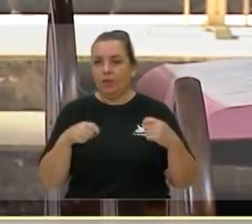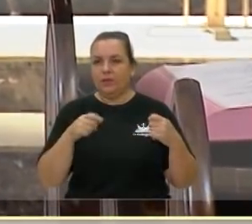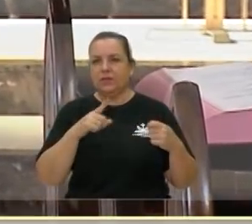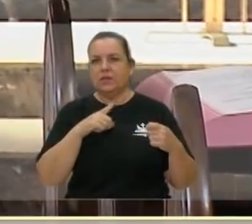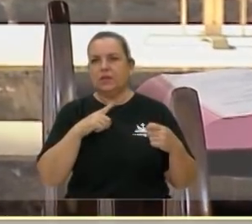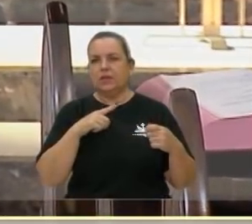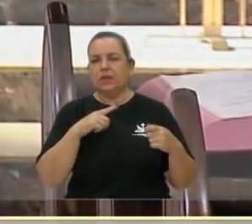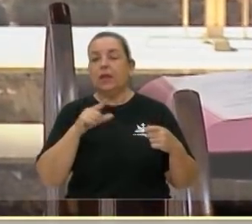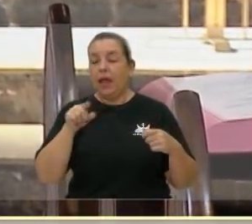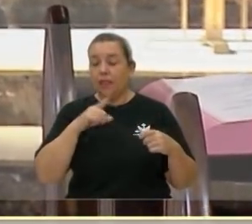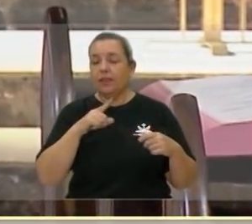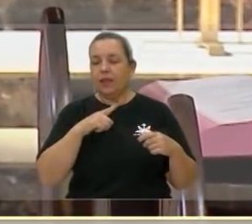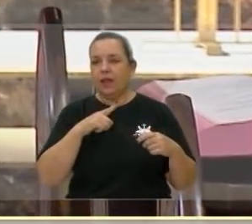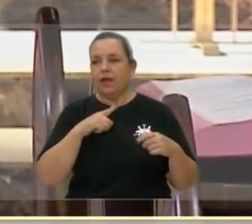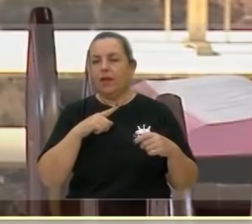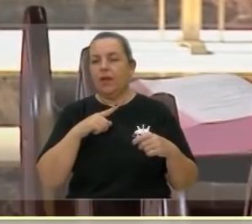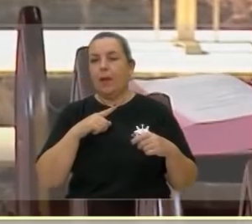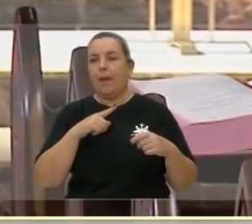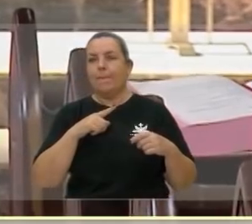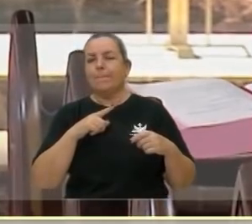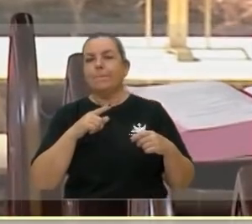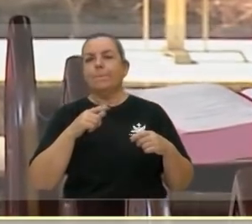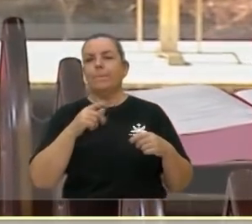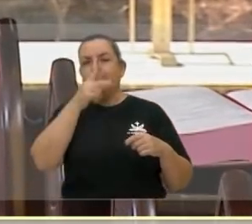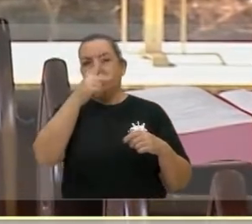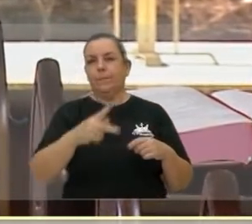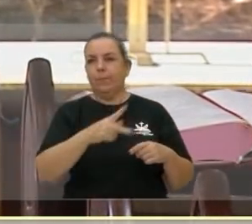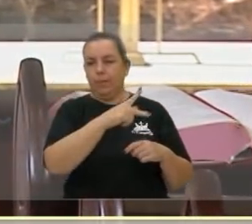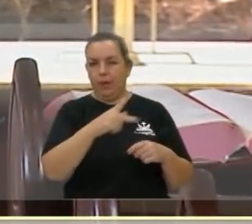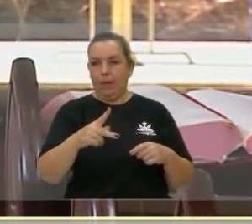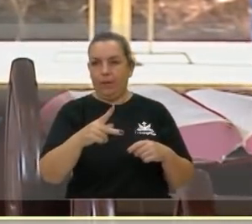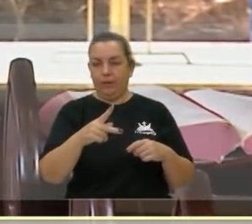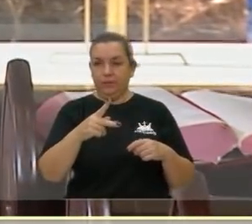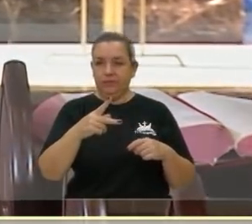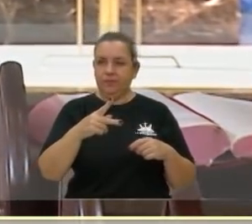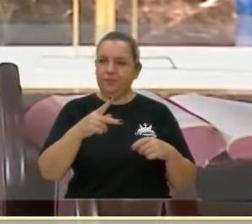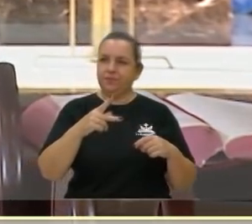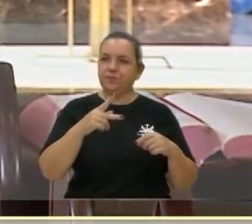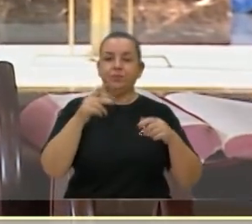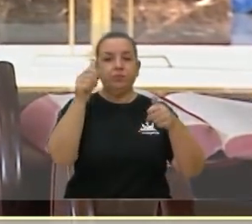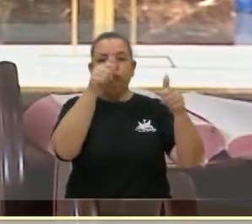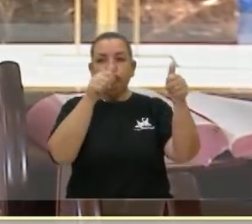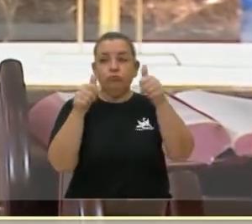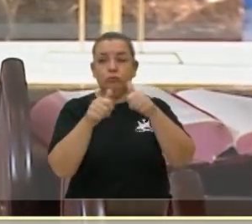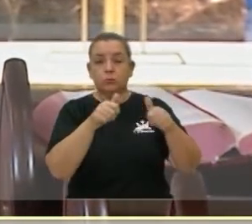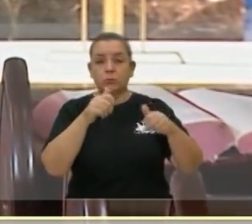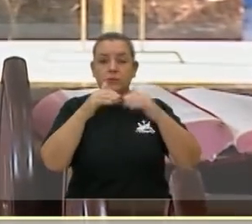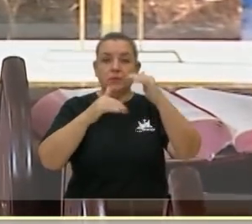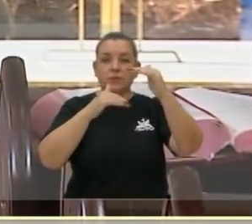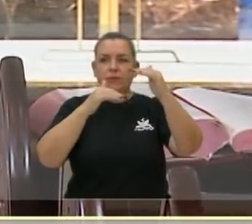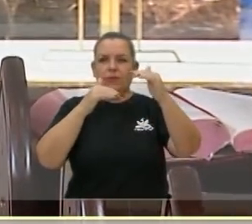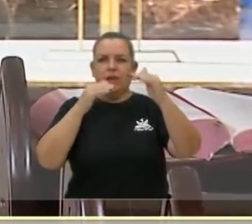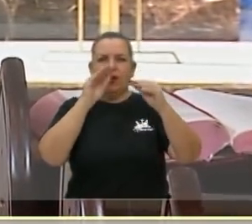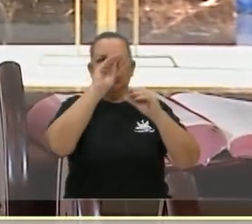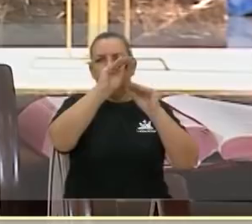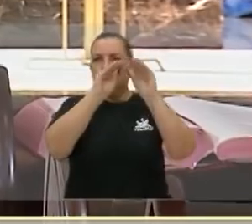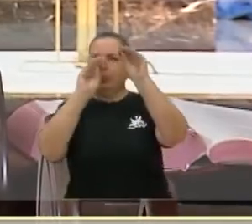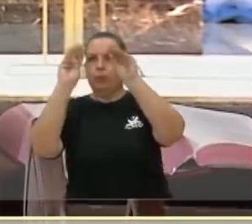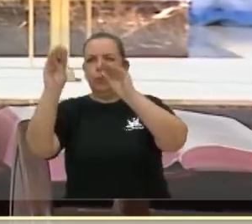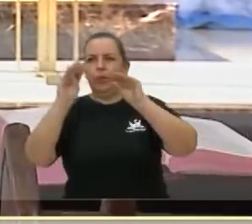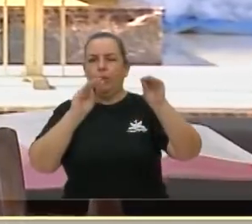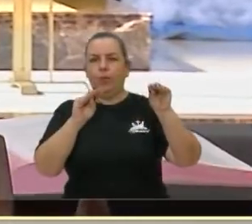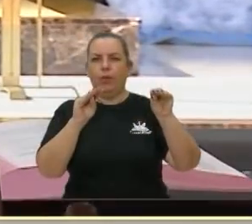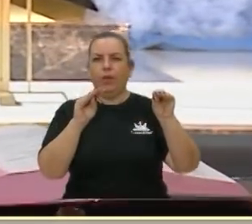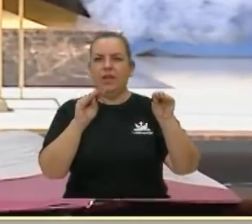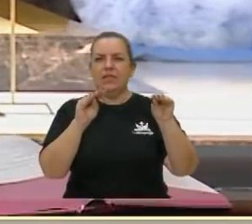papas feito em mármore, vários papas sobrepondo-se e eles segurando